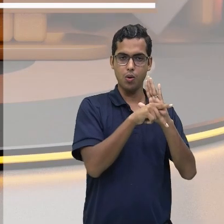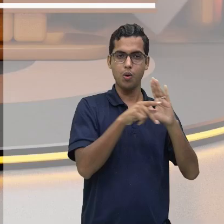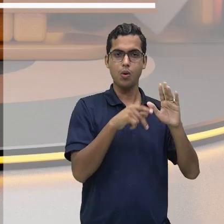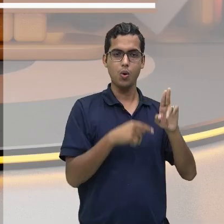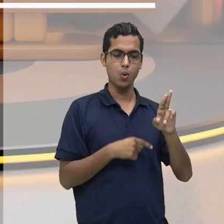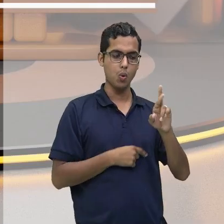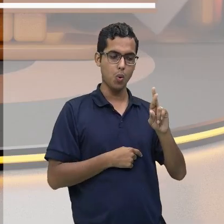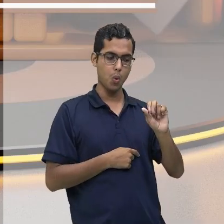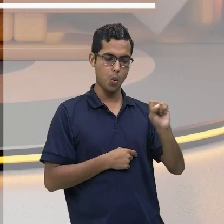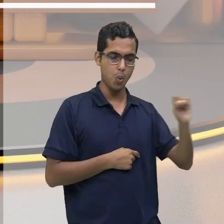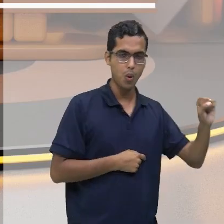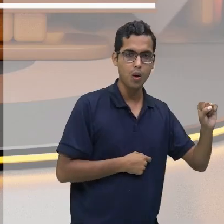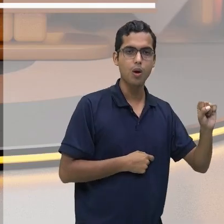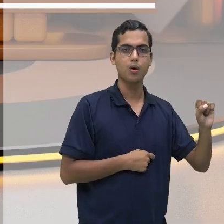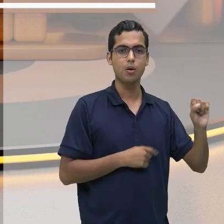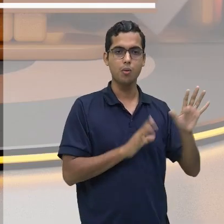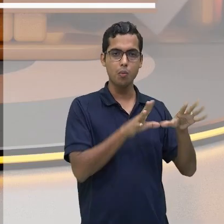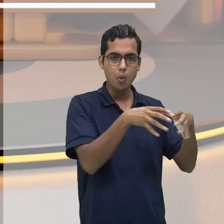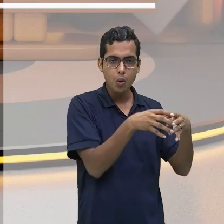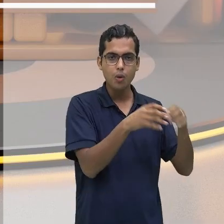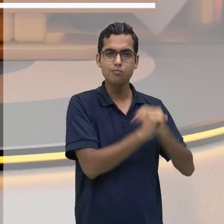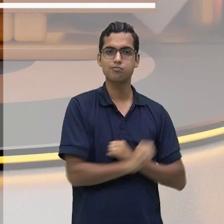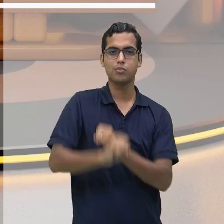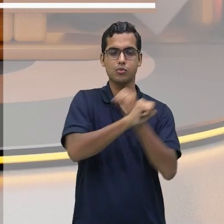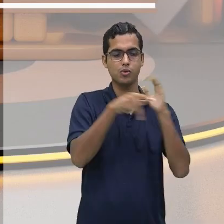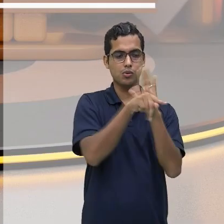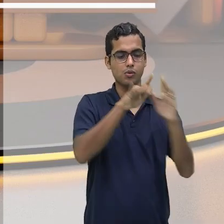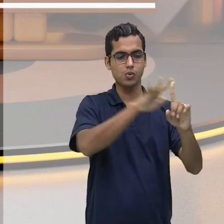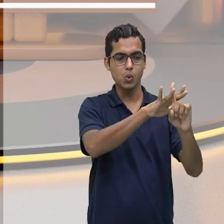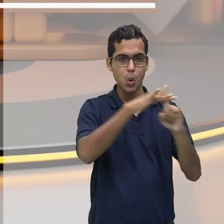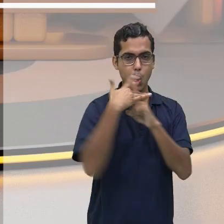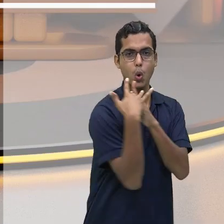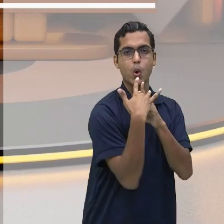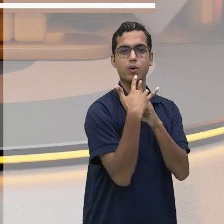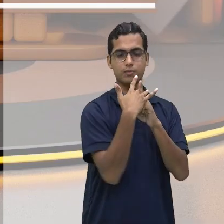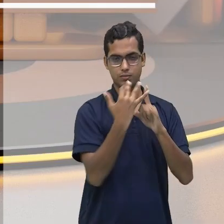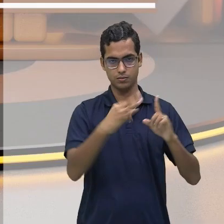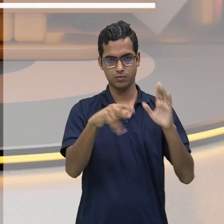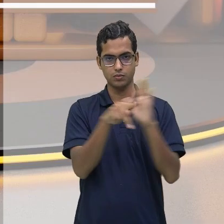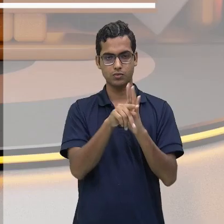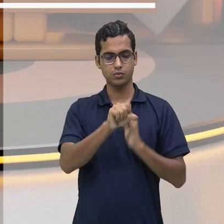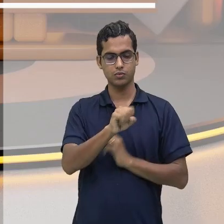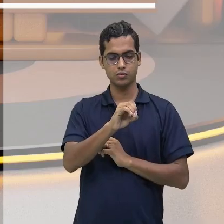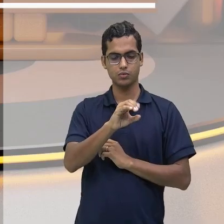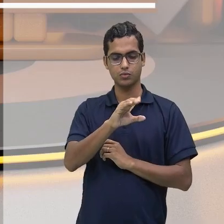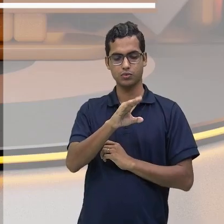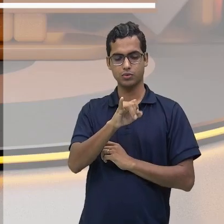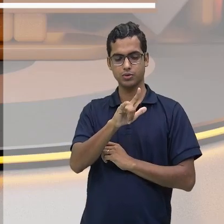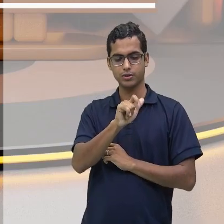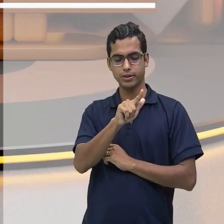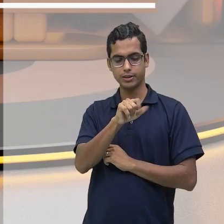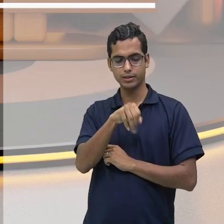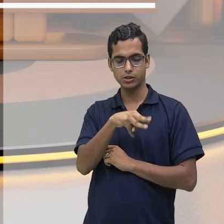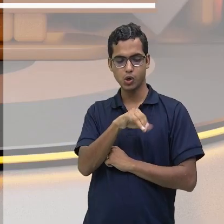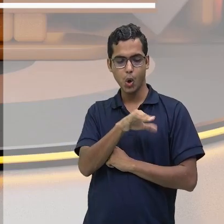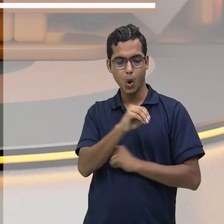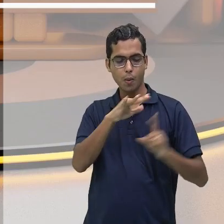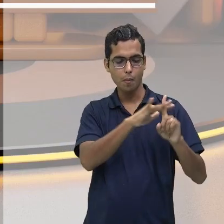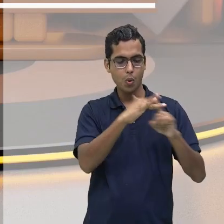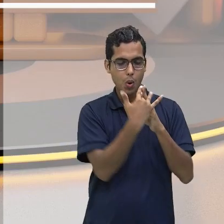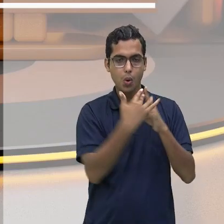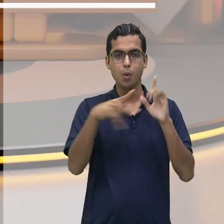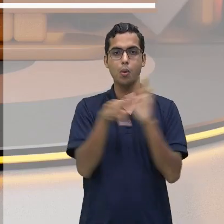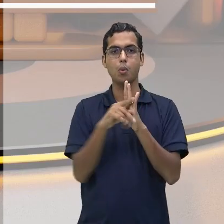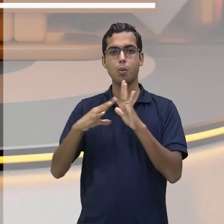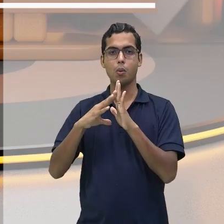gente, que era aí a defensora do socialismo. E esse período ficou conhecido como mundo